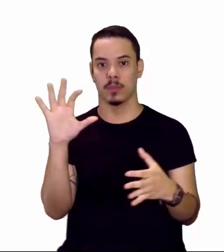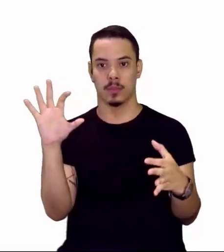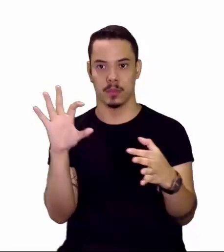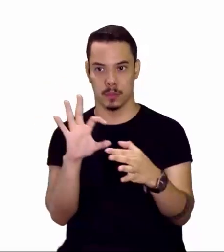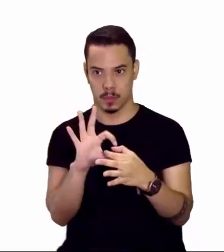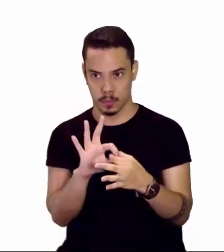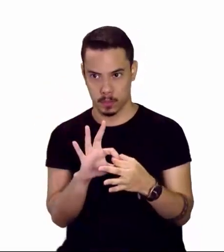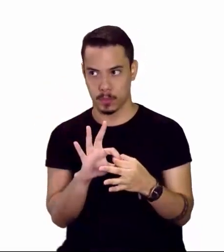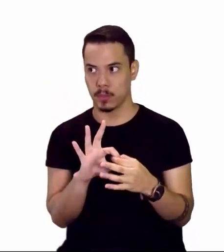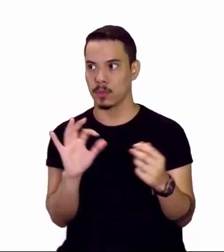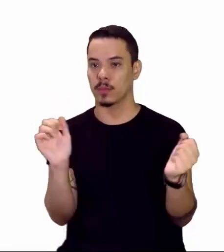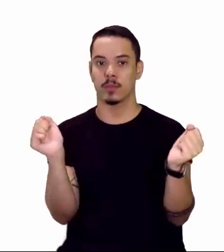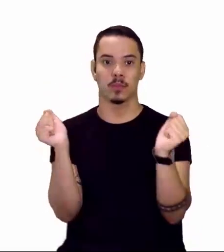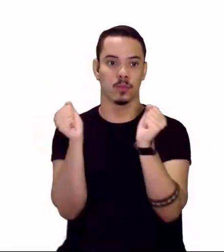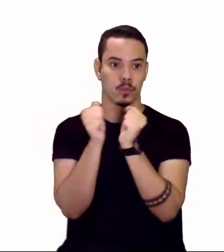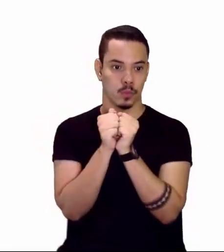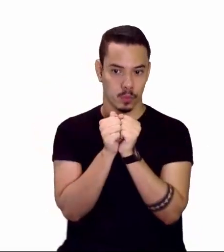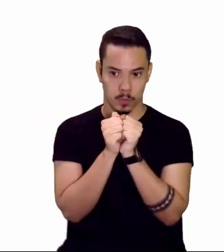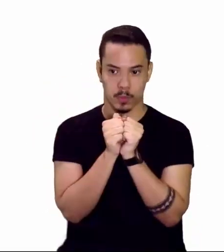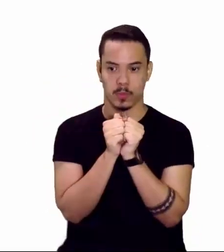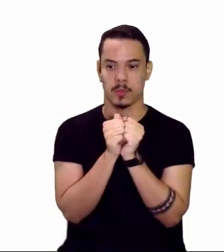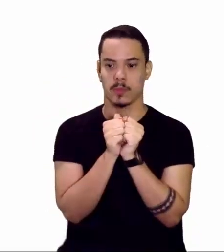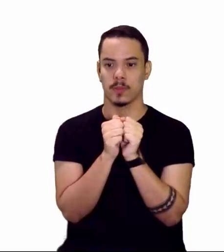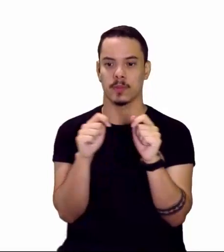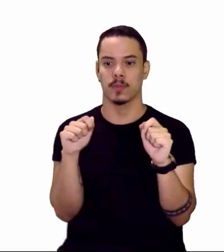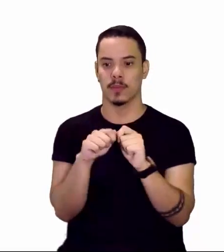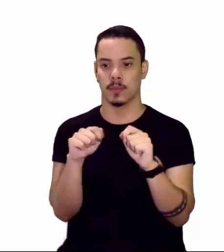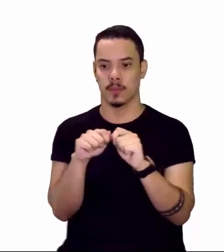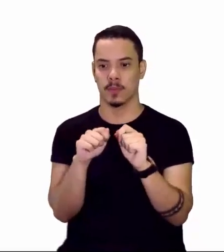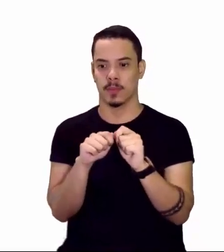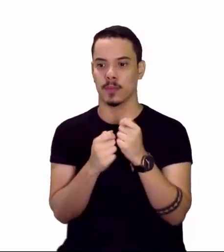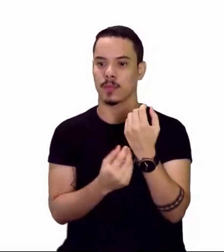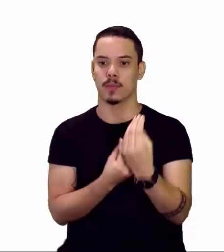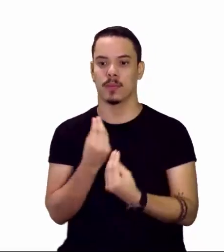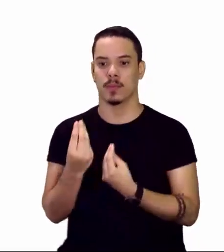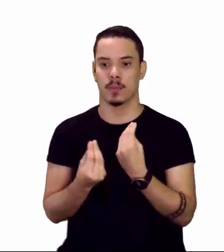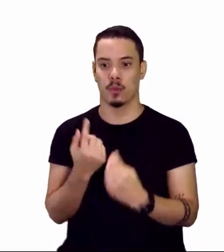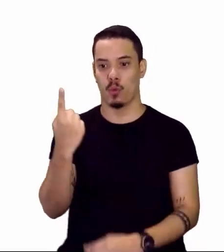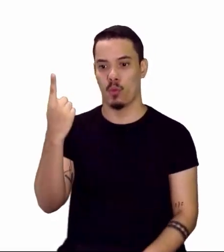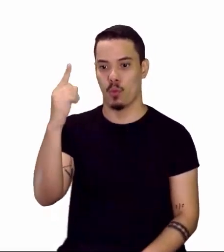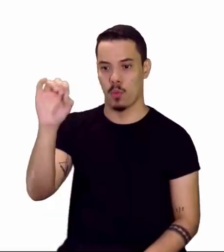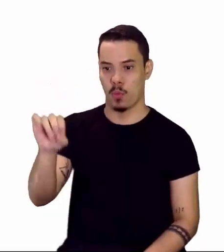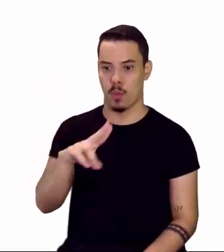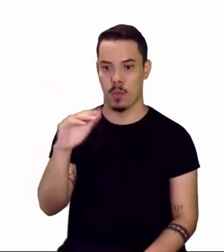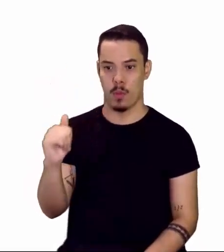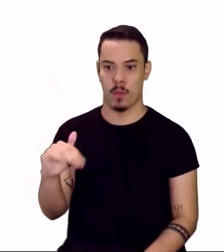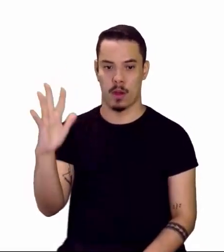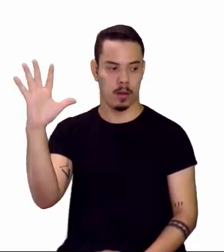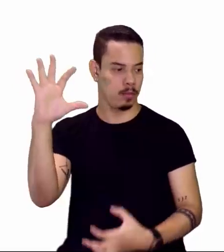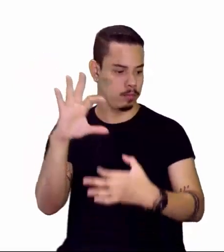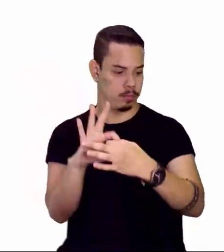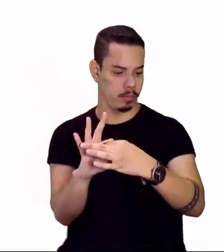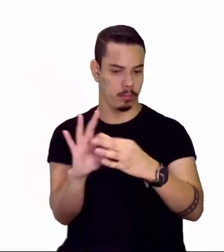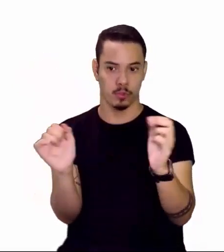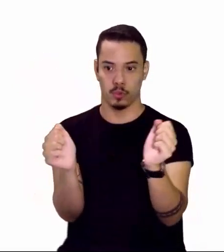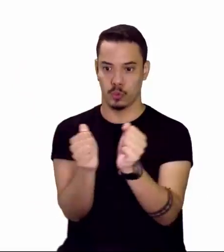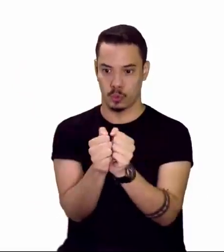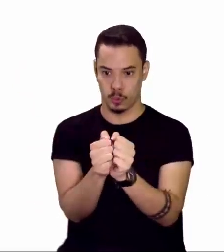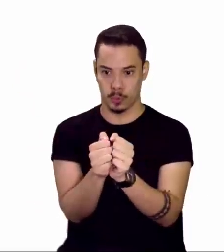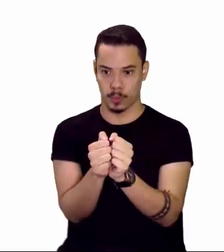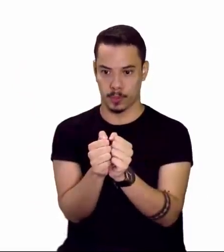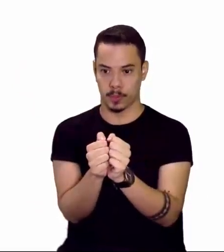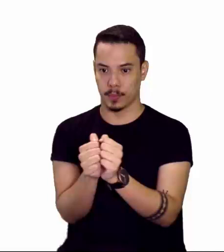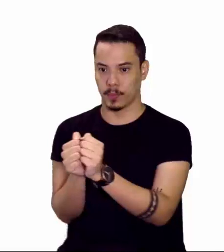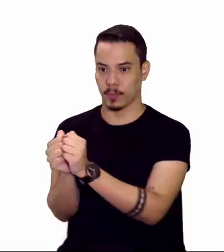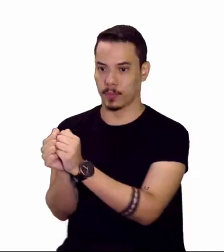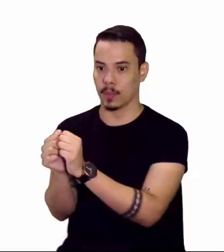se unem entre eles e fazem por meio de uma ou mais ligações covalentes. E